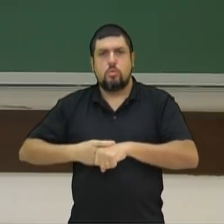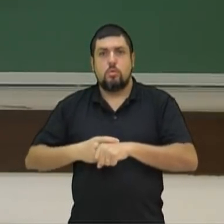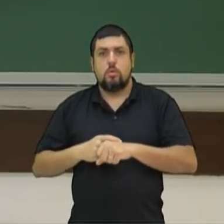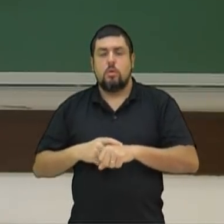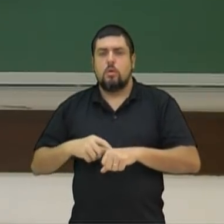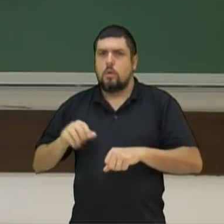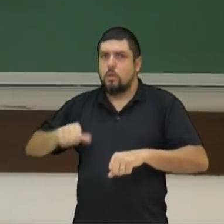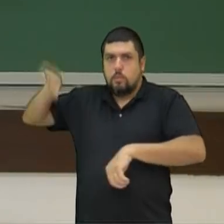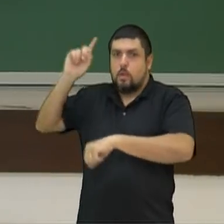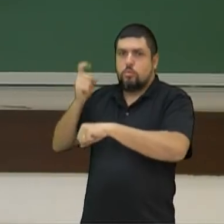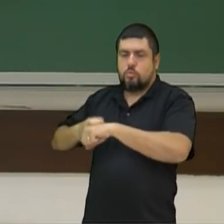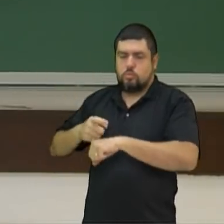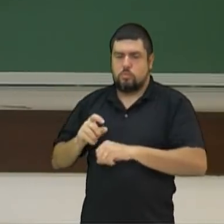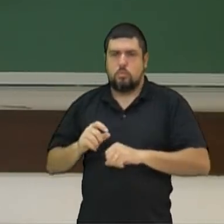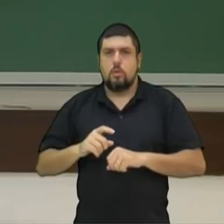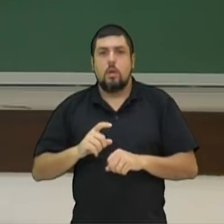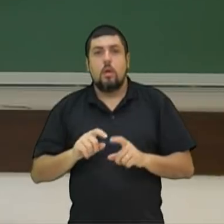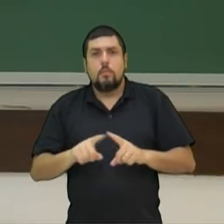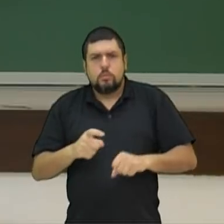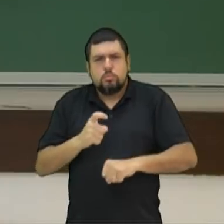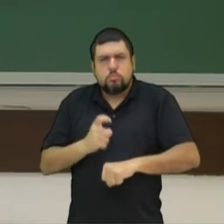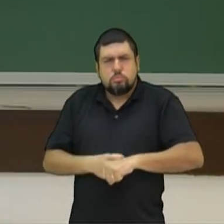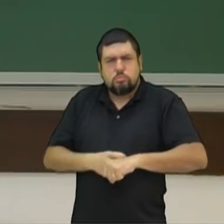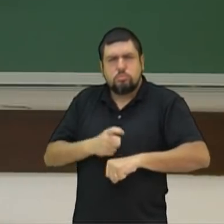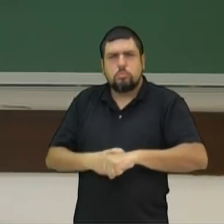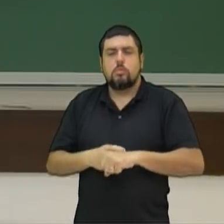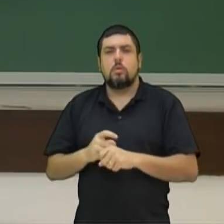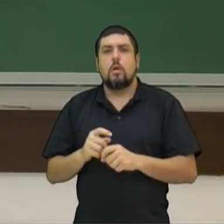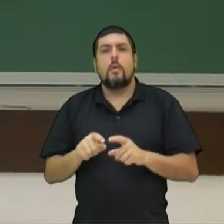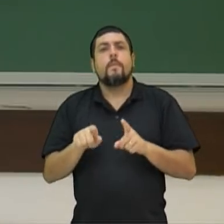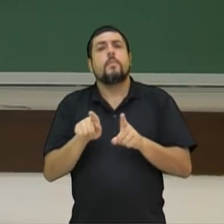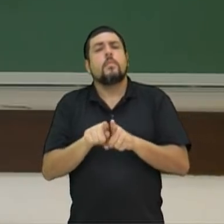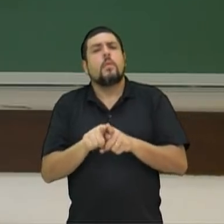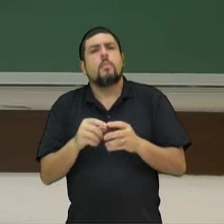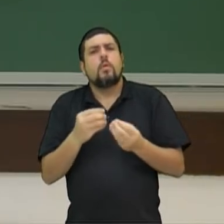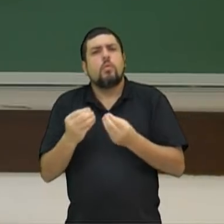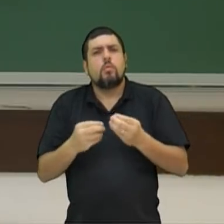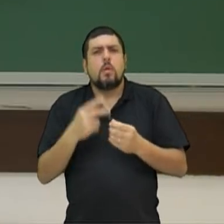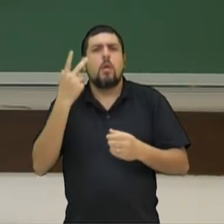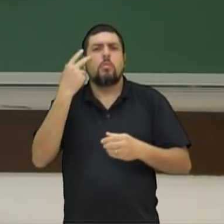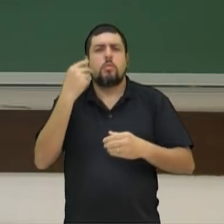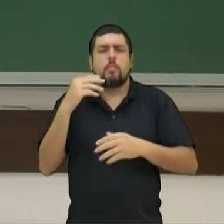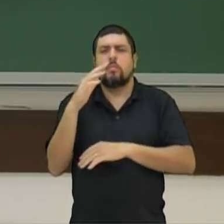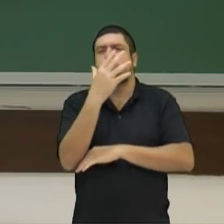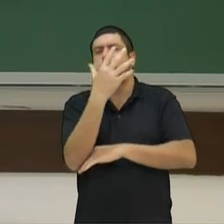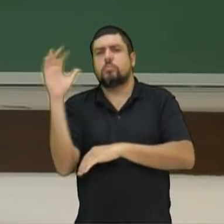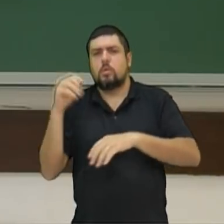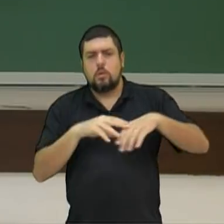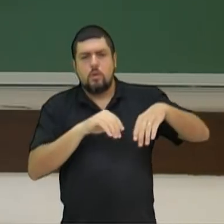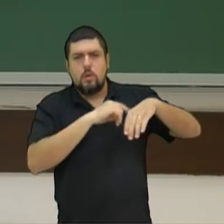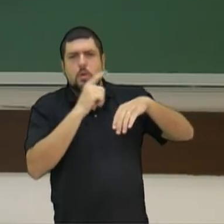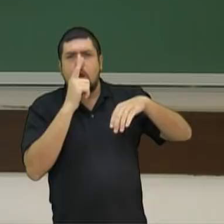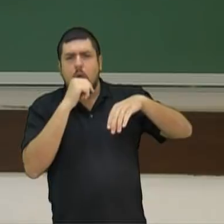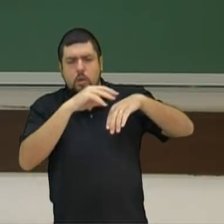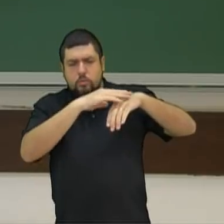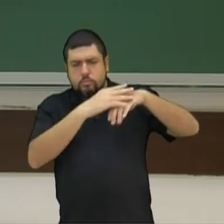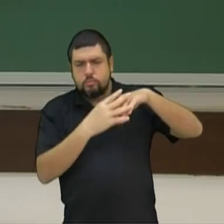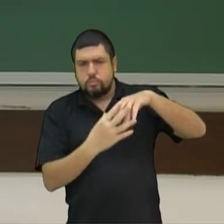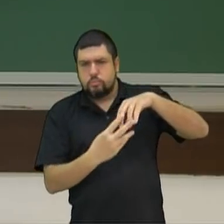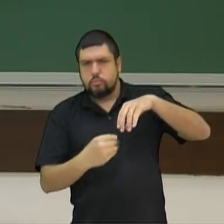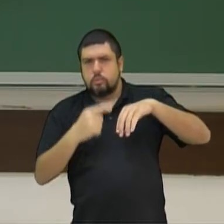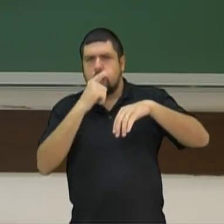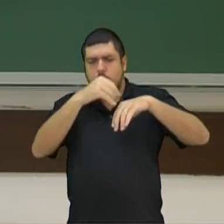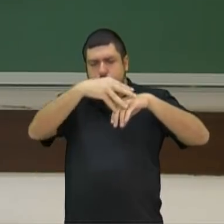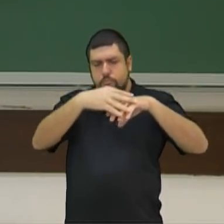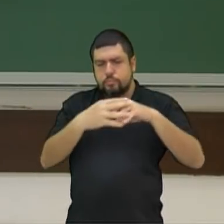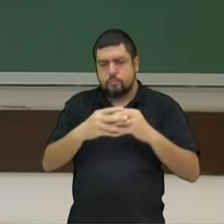rochas, porém, ela tem uma dureza muito grande e tem origem nesses processos naturais da água reagir com algumas